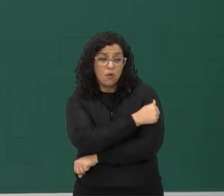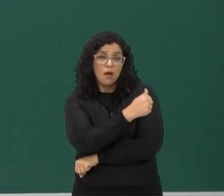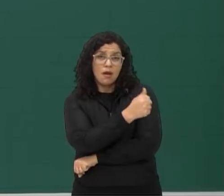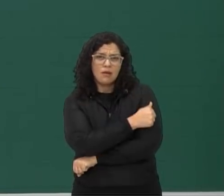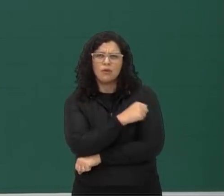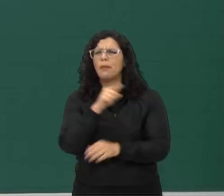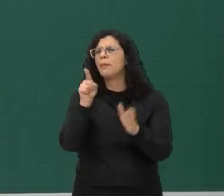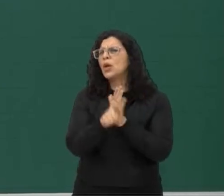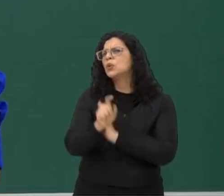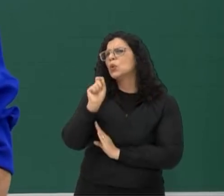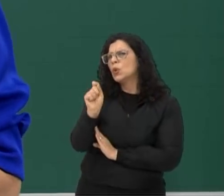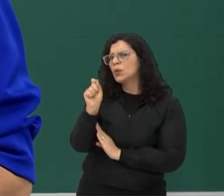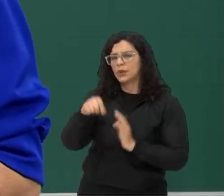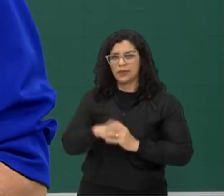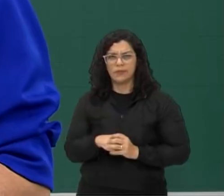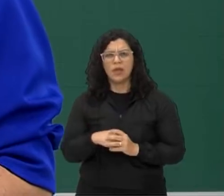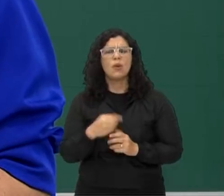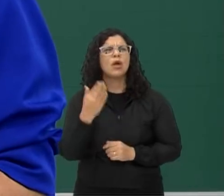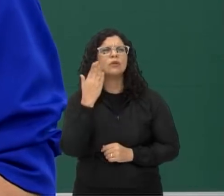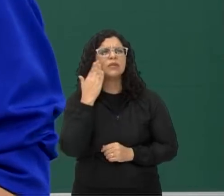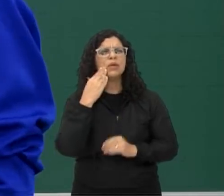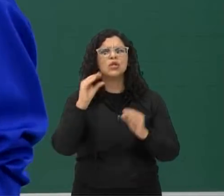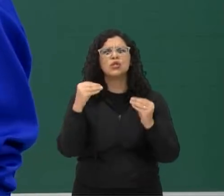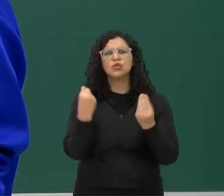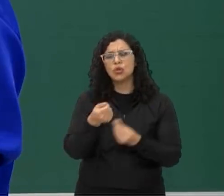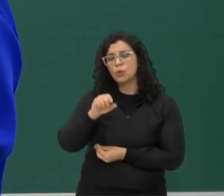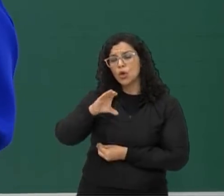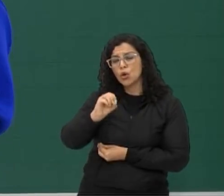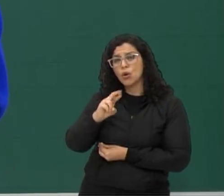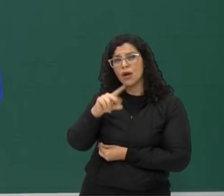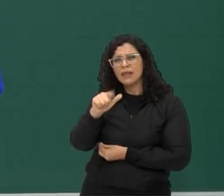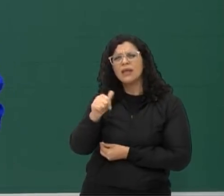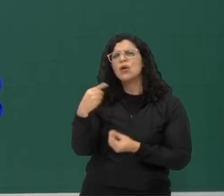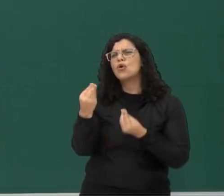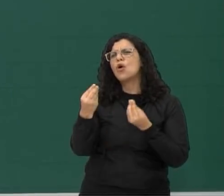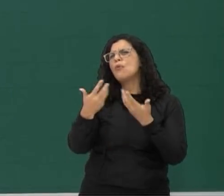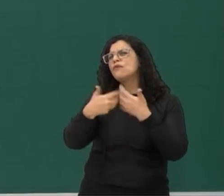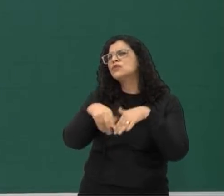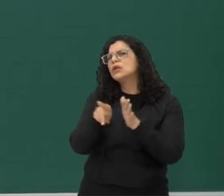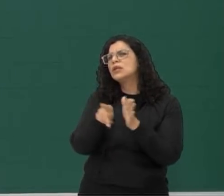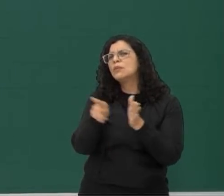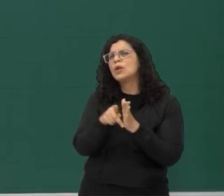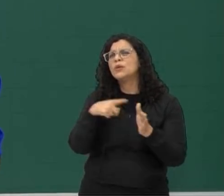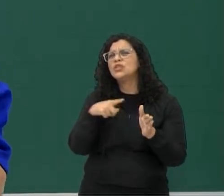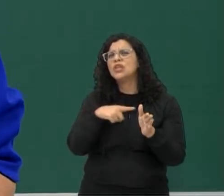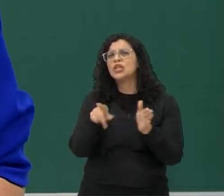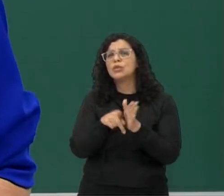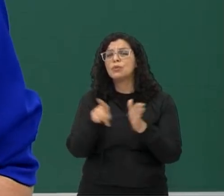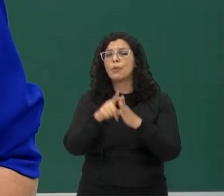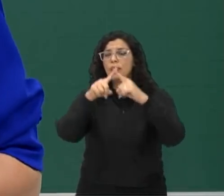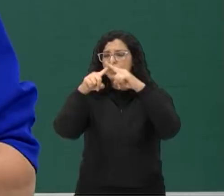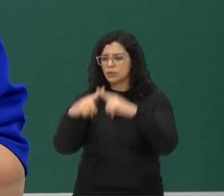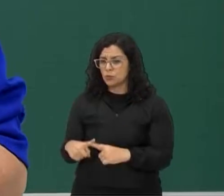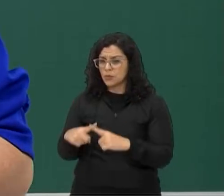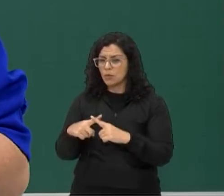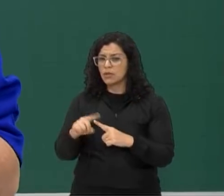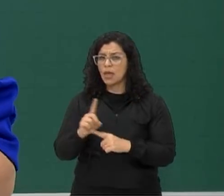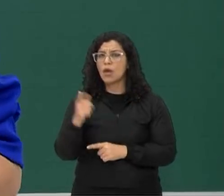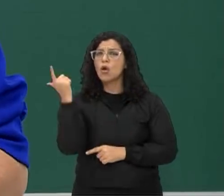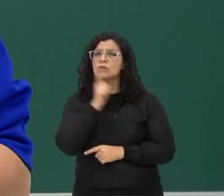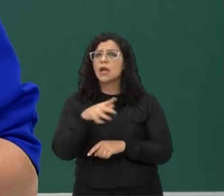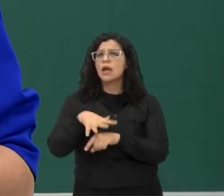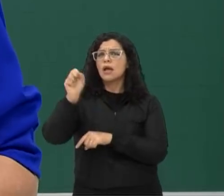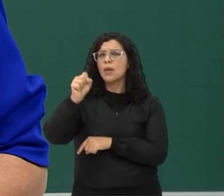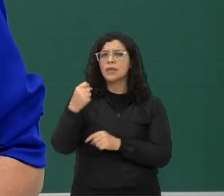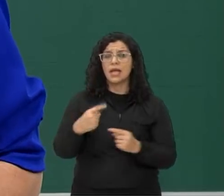que perguntou assim, eu queria saber sobre o curling da aula passada, como que é o desempate, né? Se a